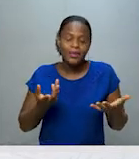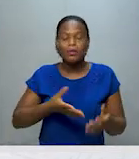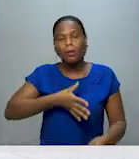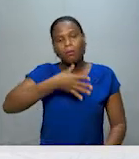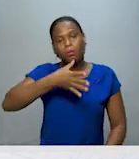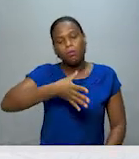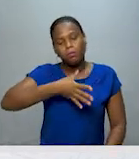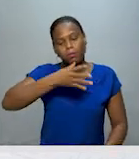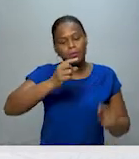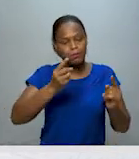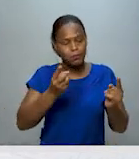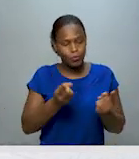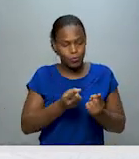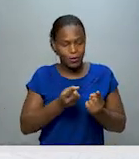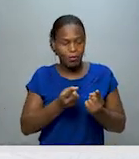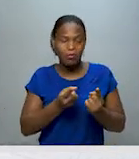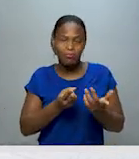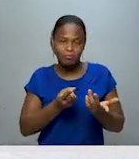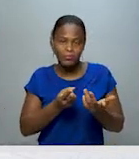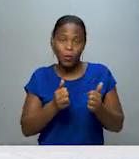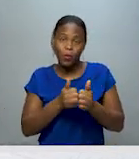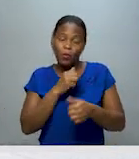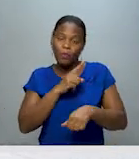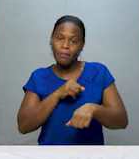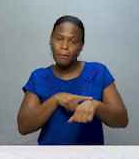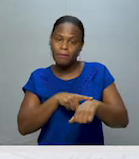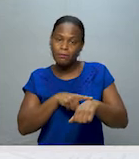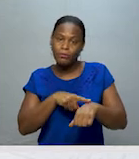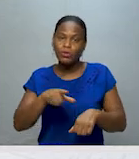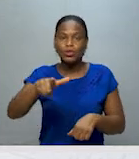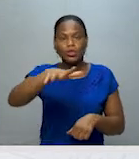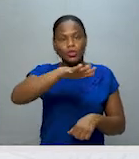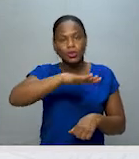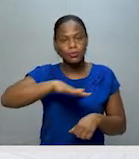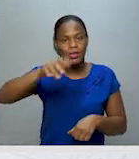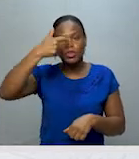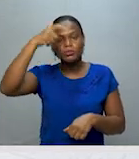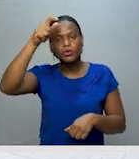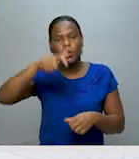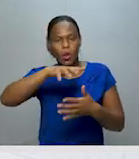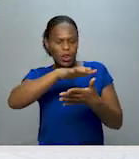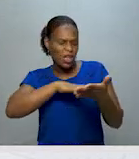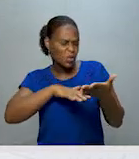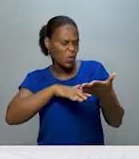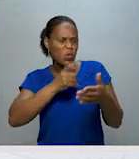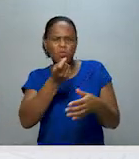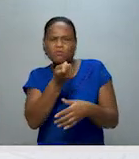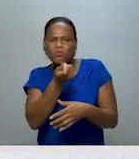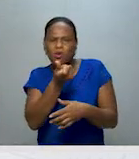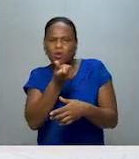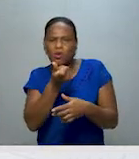uma narrativa curta, com tempo, espaço e personagens